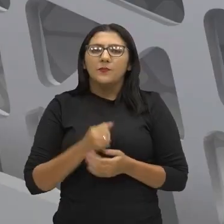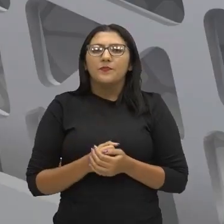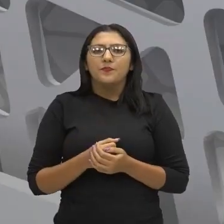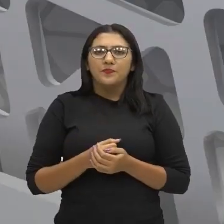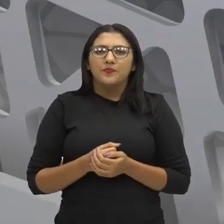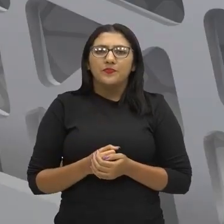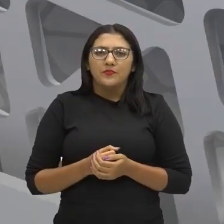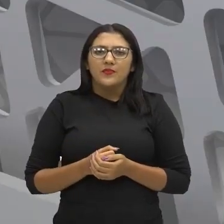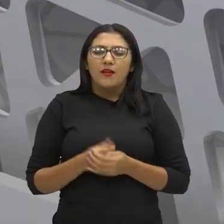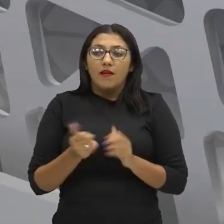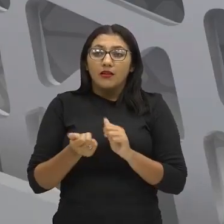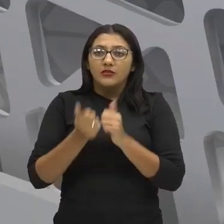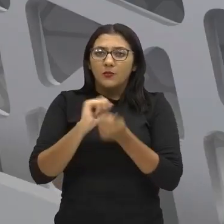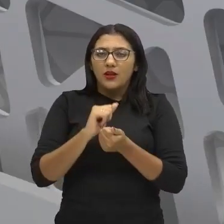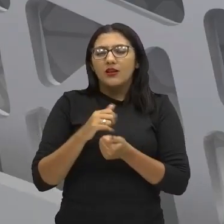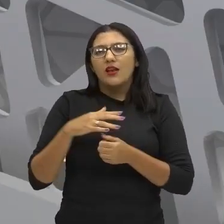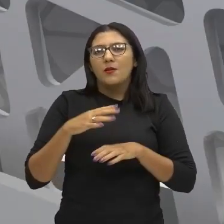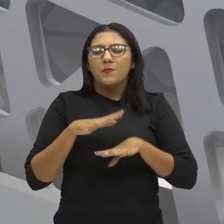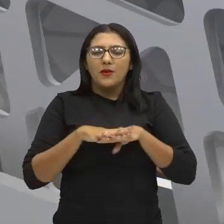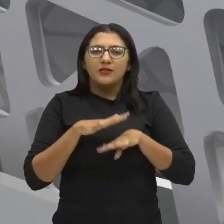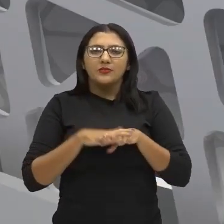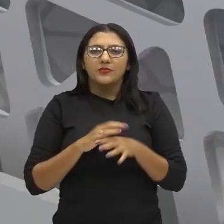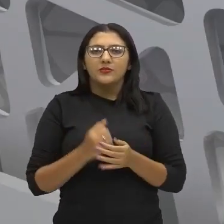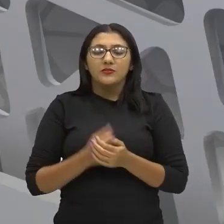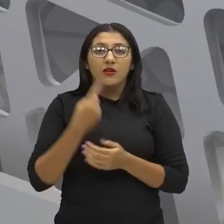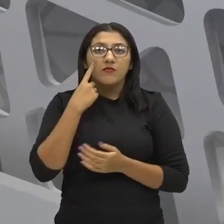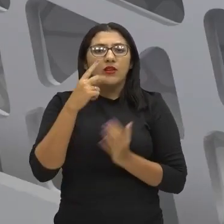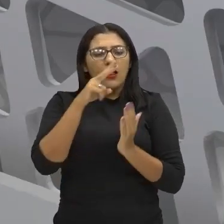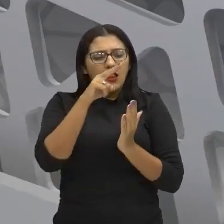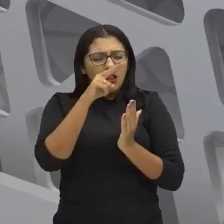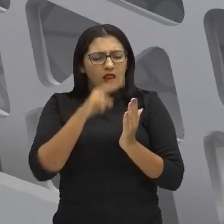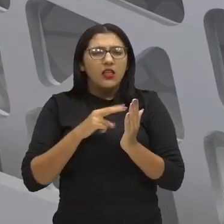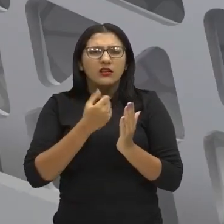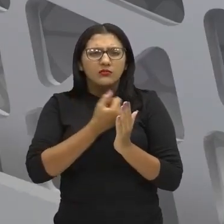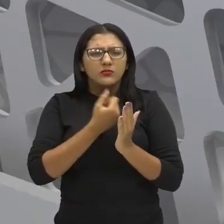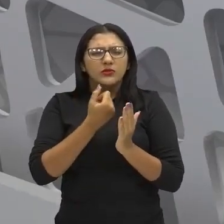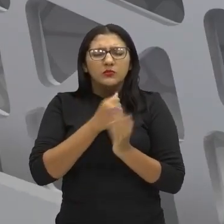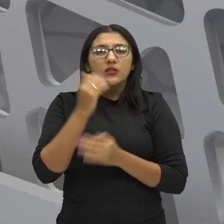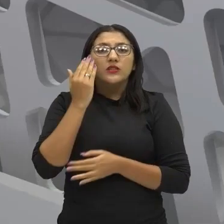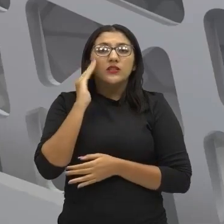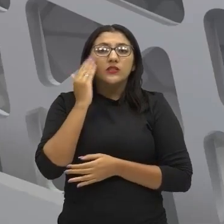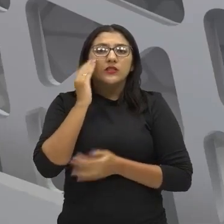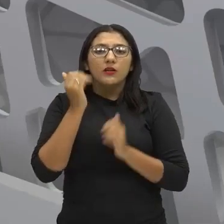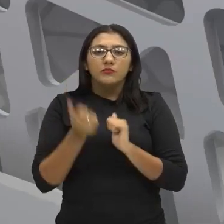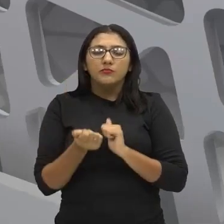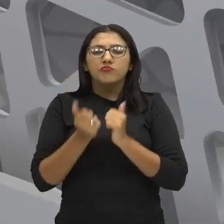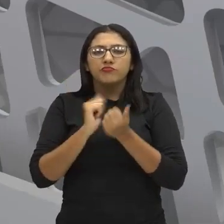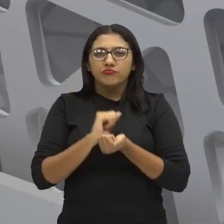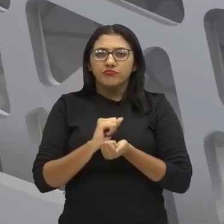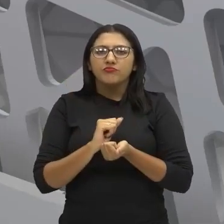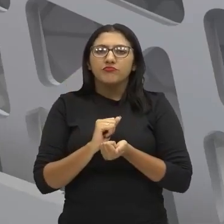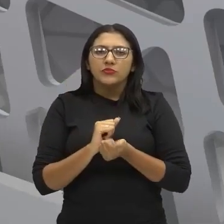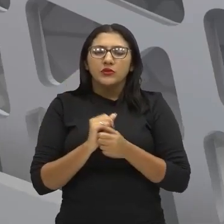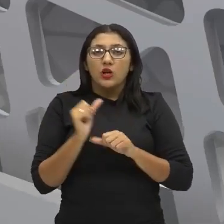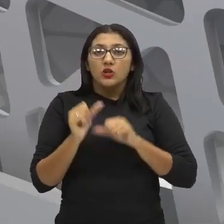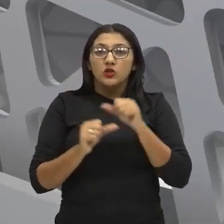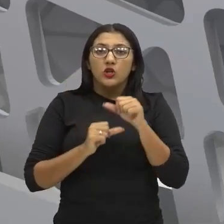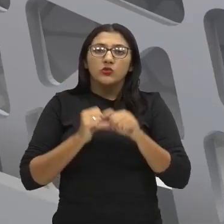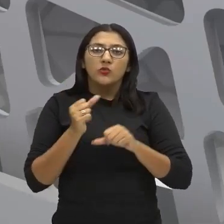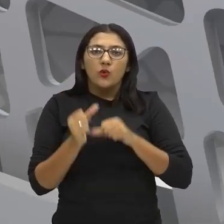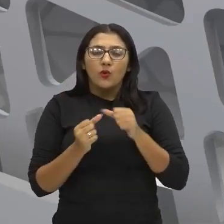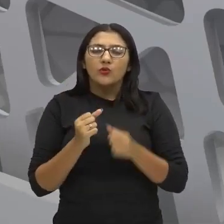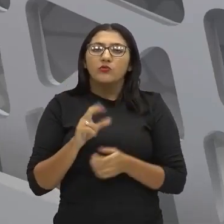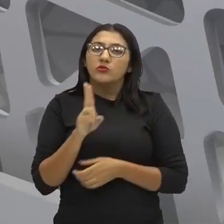chamamos de modelagem matemática, né? É pegar a linguagem da matemática e fazer essa transcrição